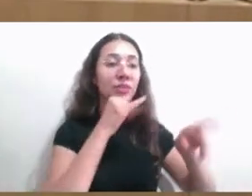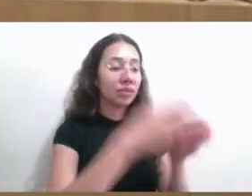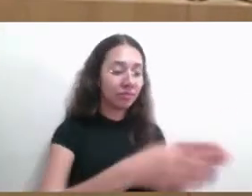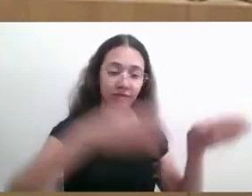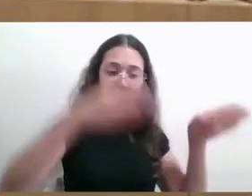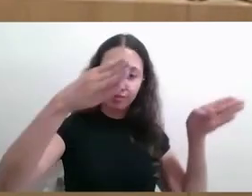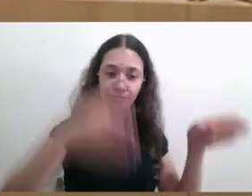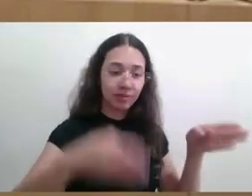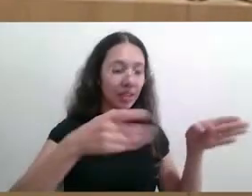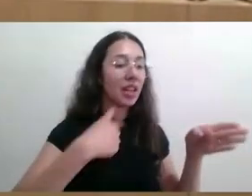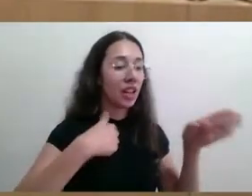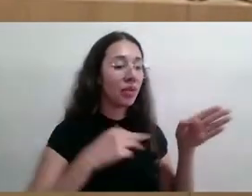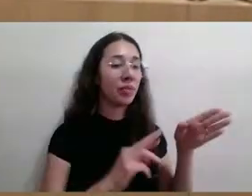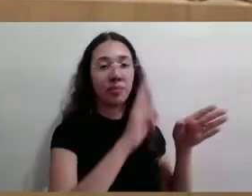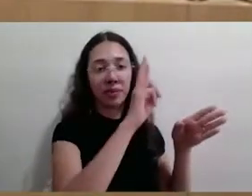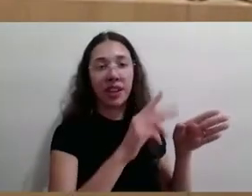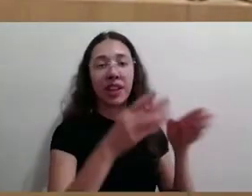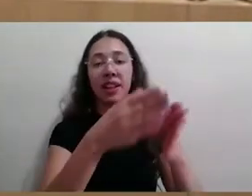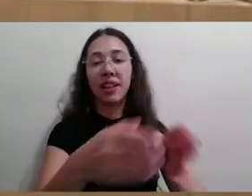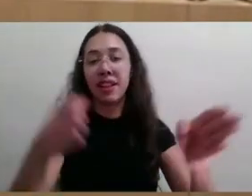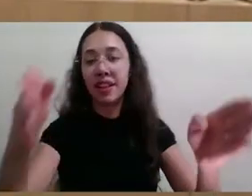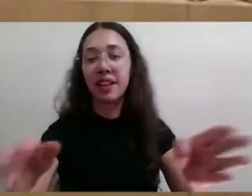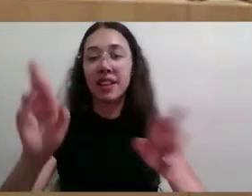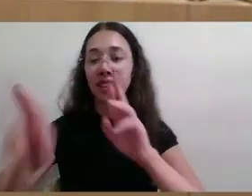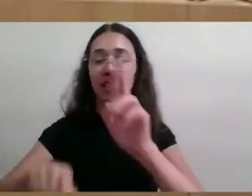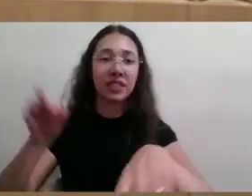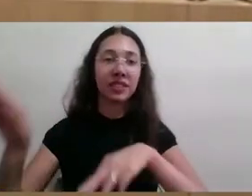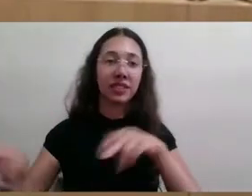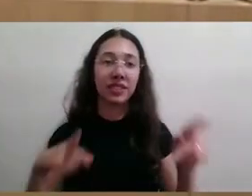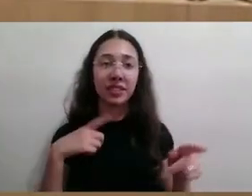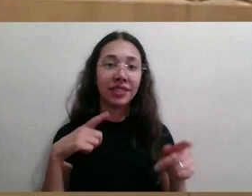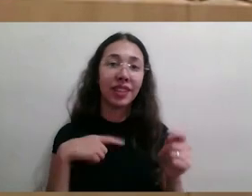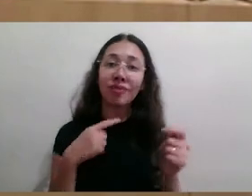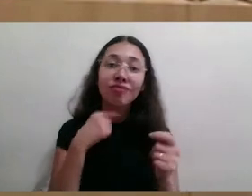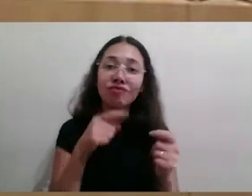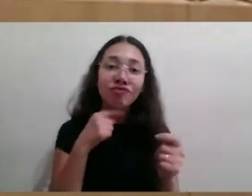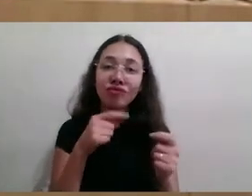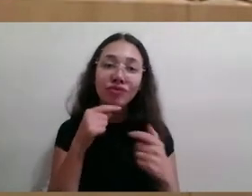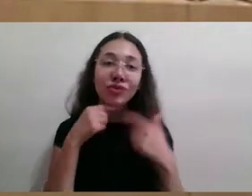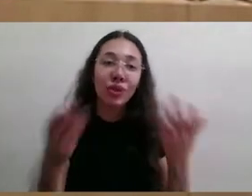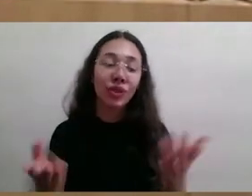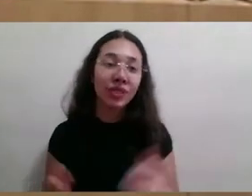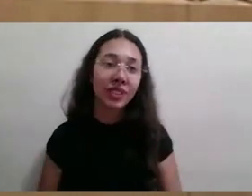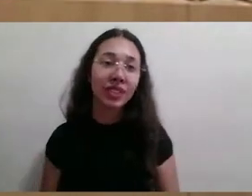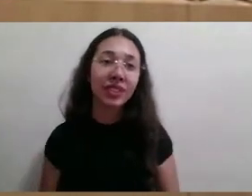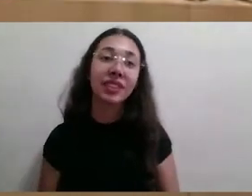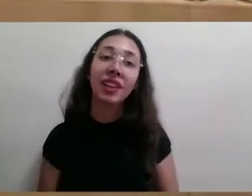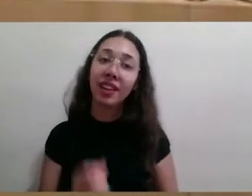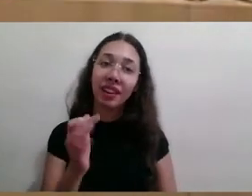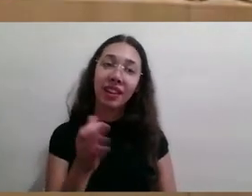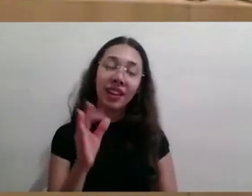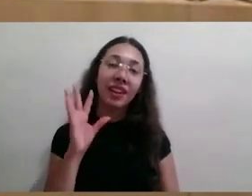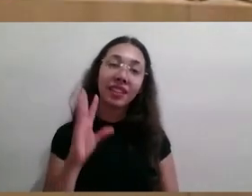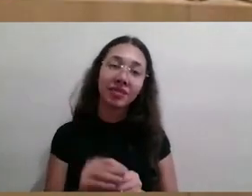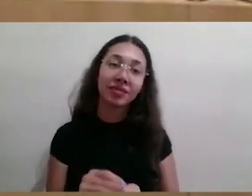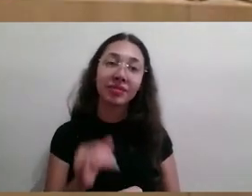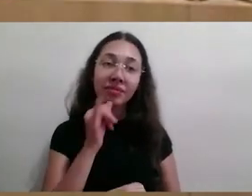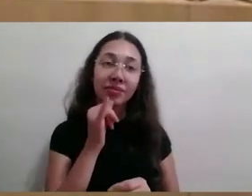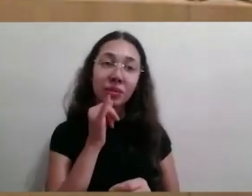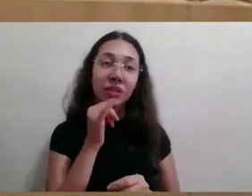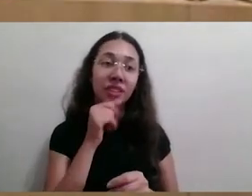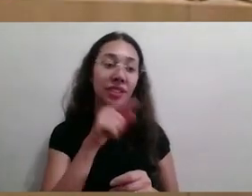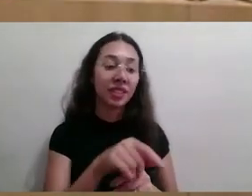12 agentes diferentes de todos os tipos e mandar para o livro. É isso, com 7 indústrias